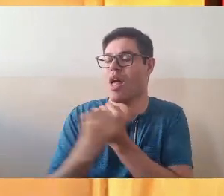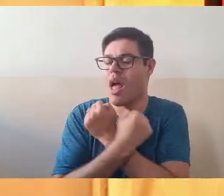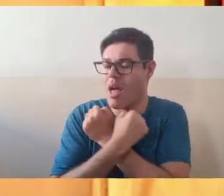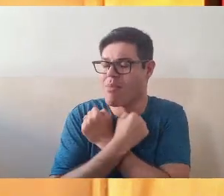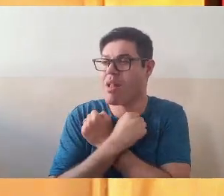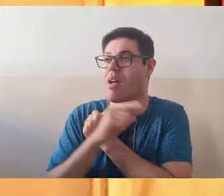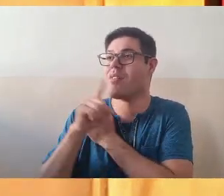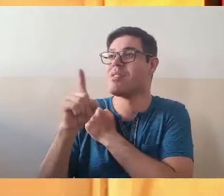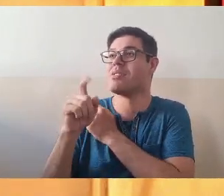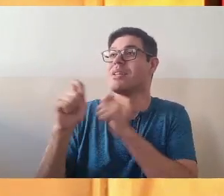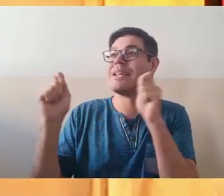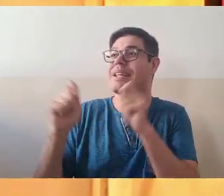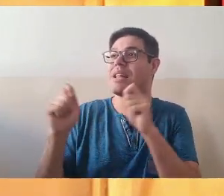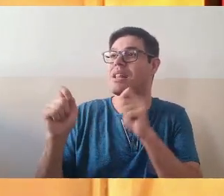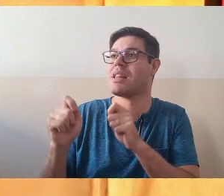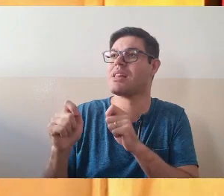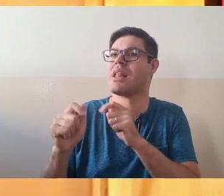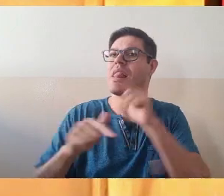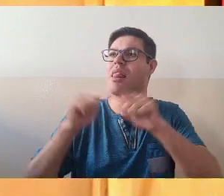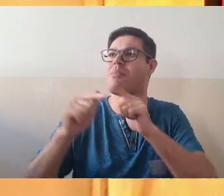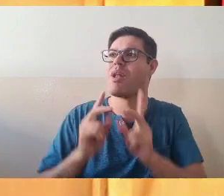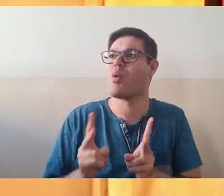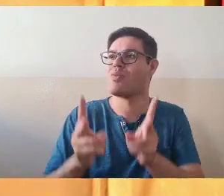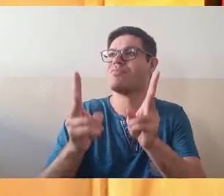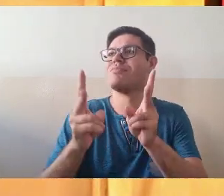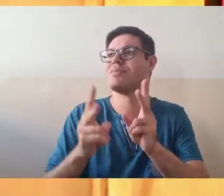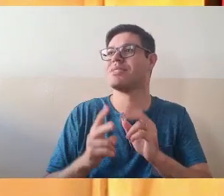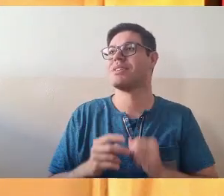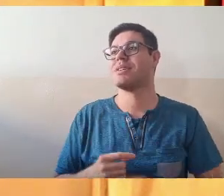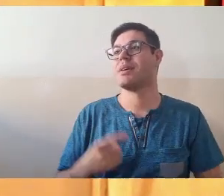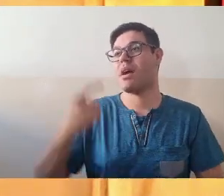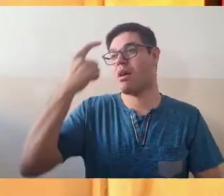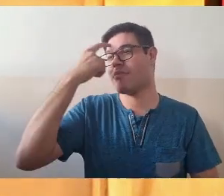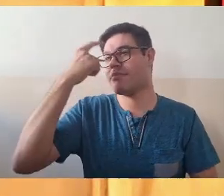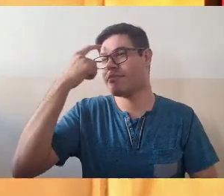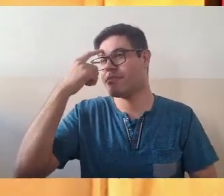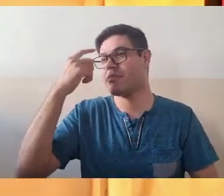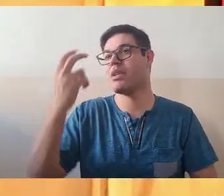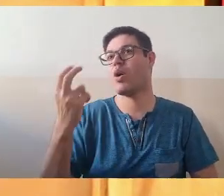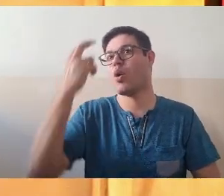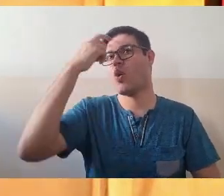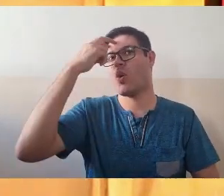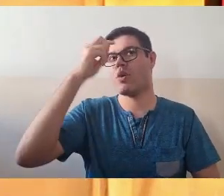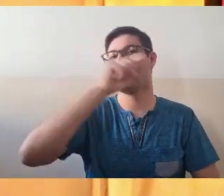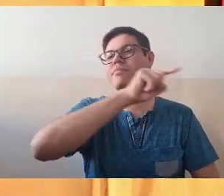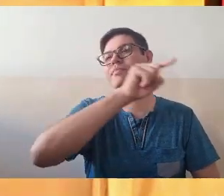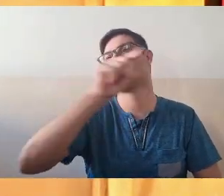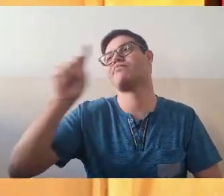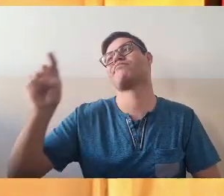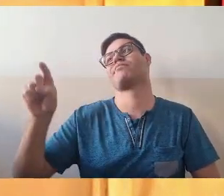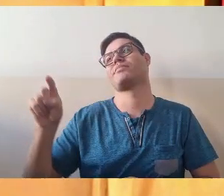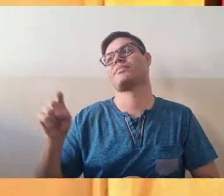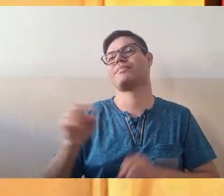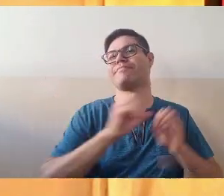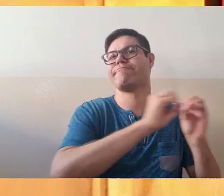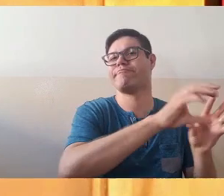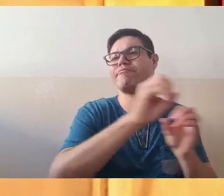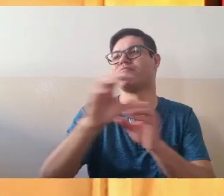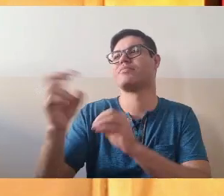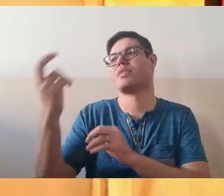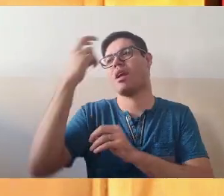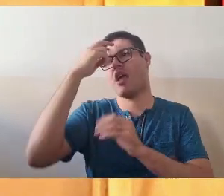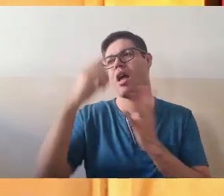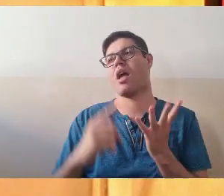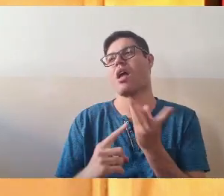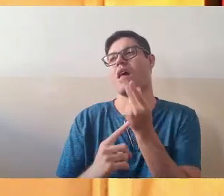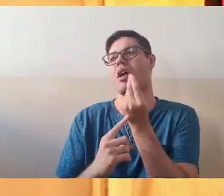possa continuar com esse seu trabalho. Pensando realmente na cultura, isso que a gente tem que ver, na arte e na cultura.